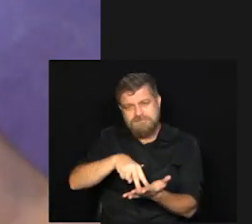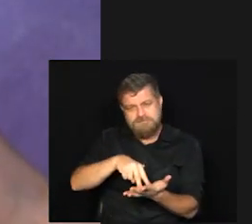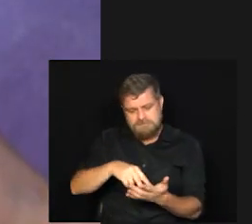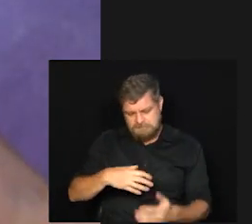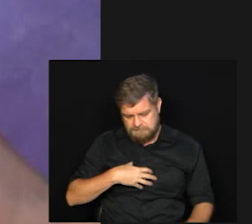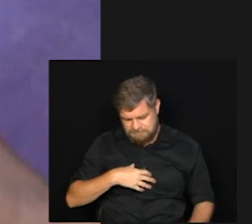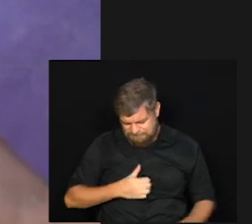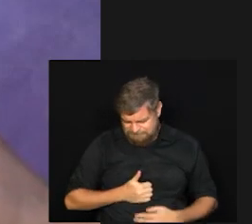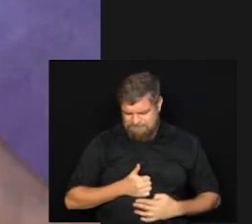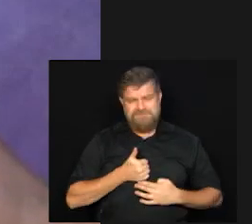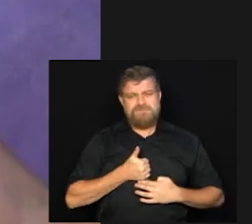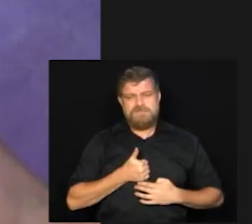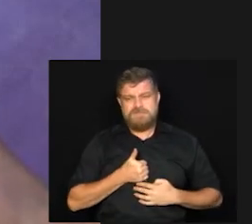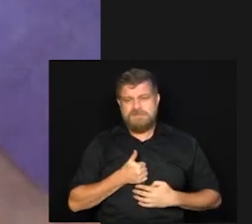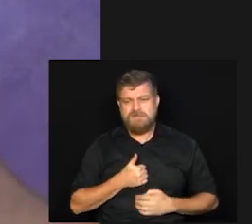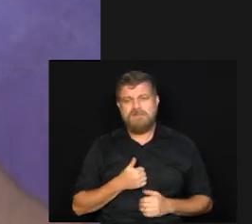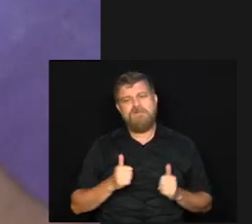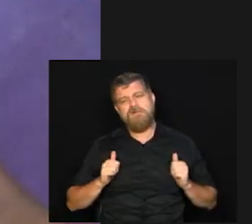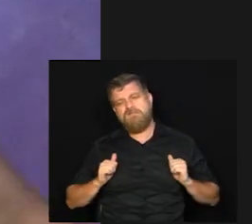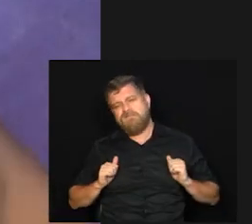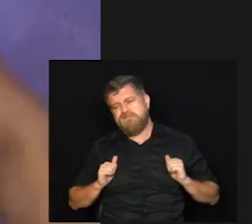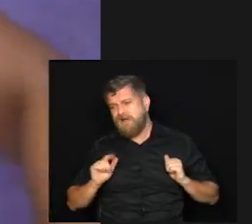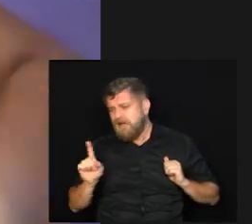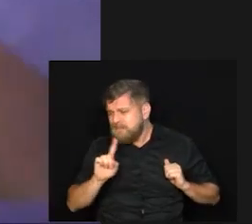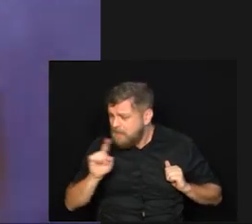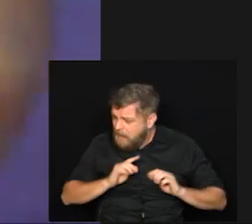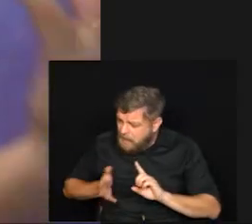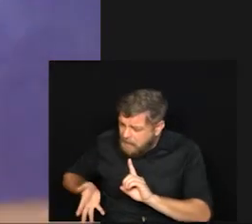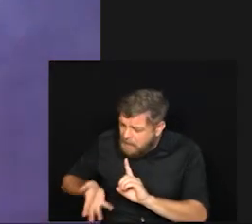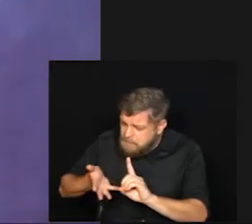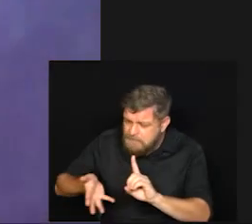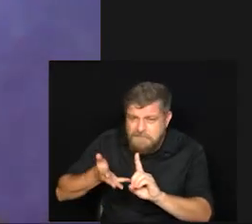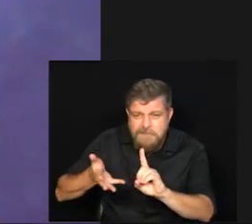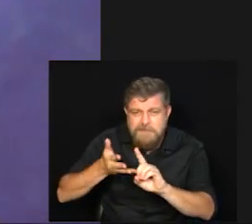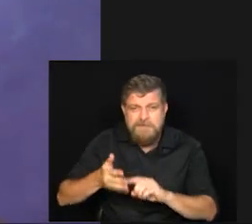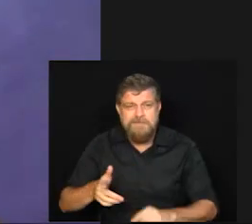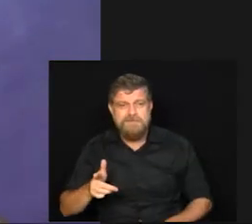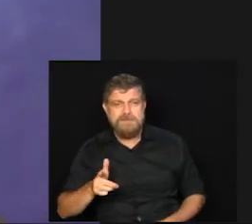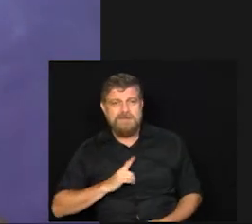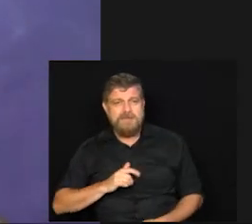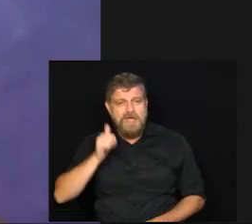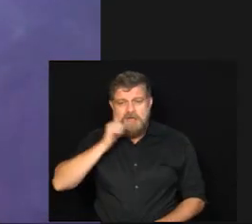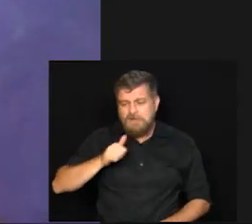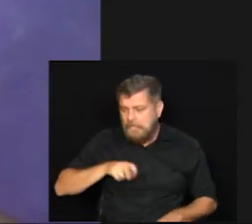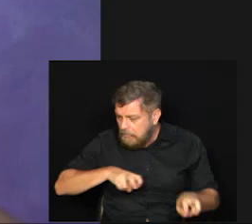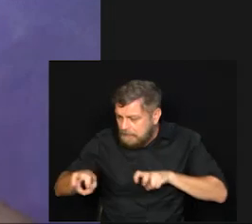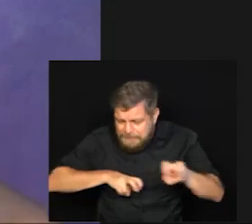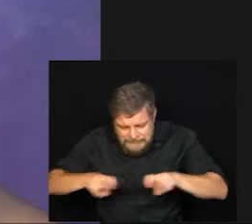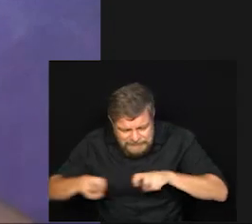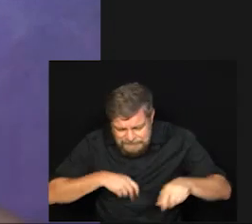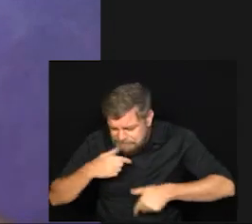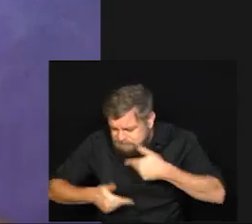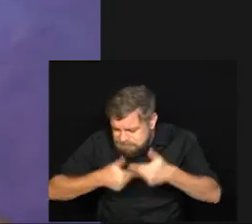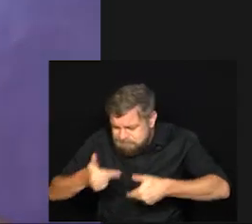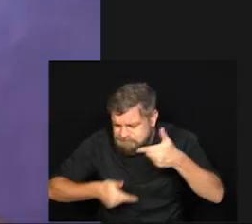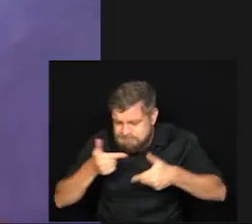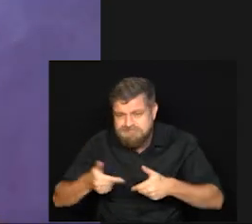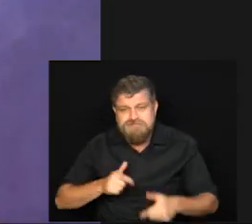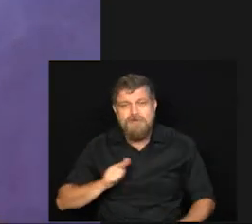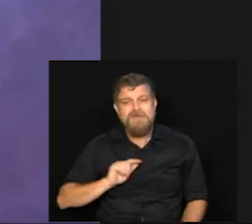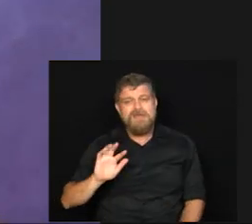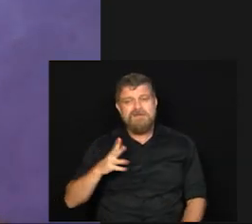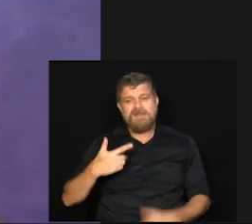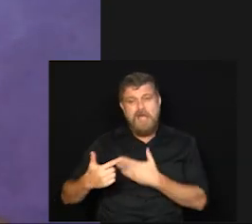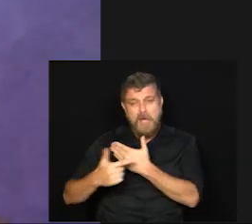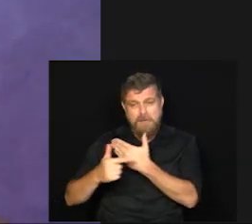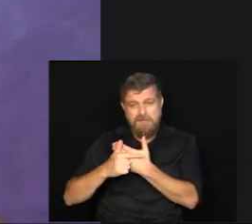ela da inércia mesmo, sabe? Porque às vezes, por ser multitarefas, as mulheres se acomodam com o papel que